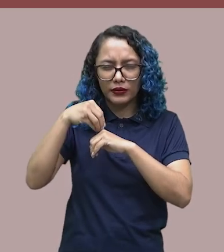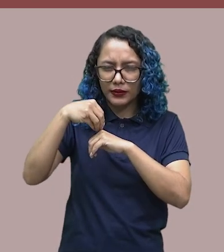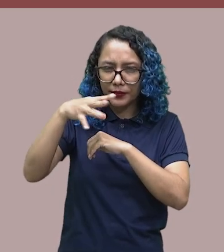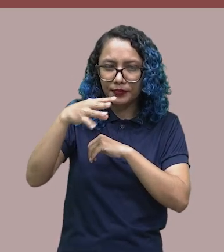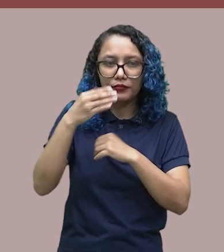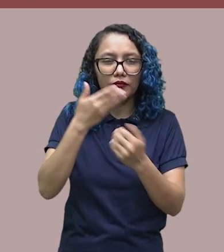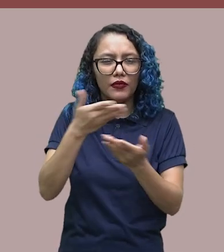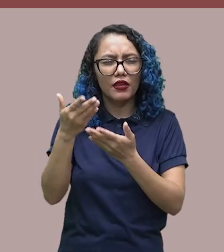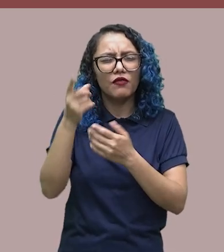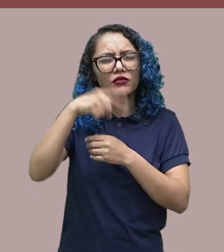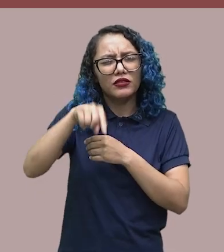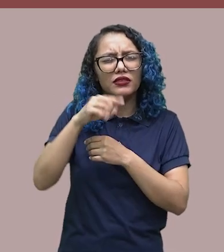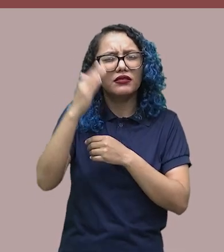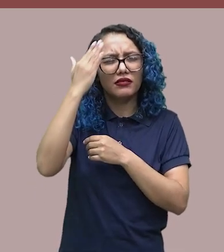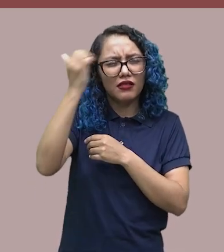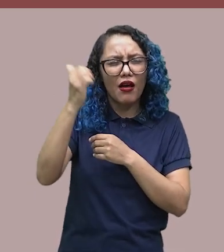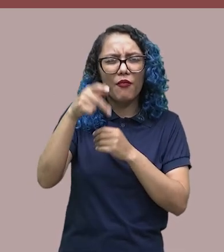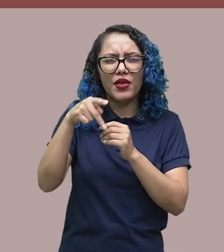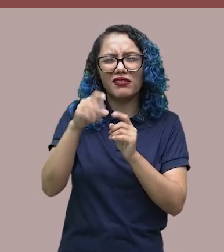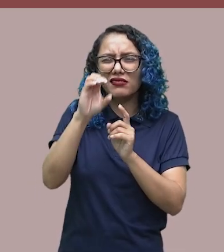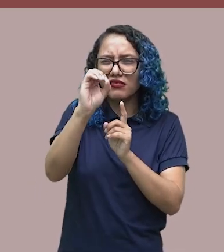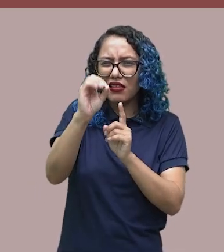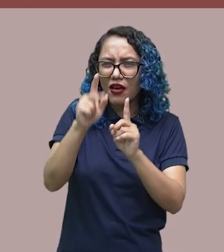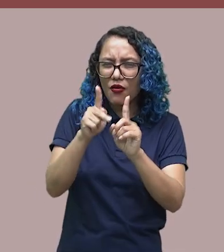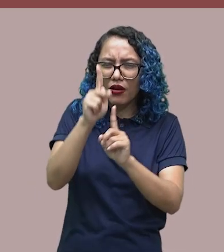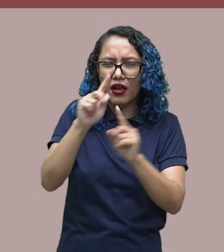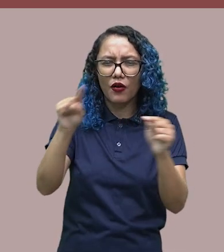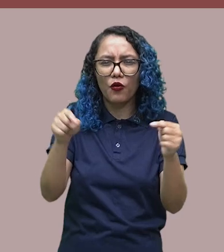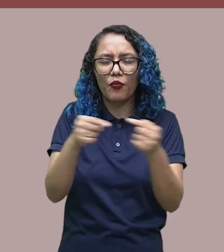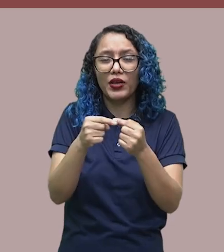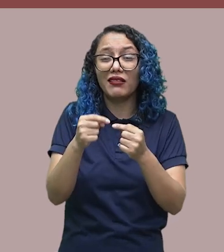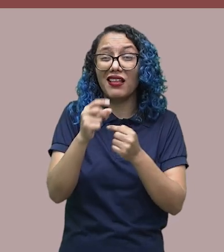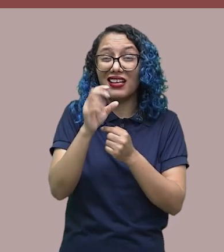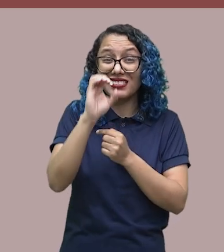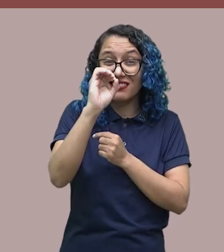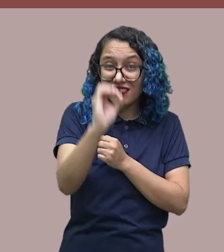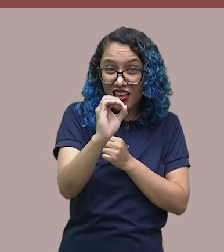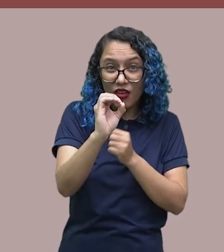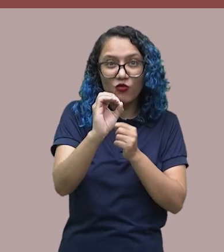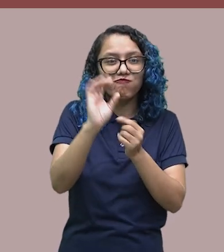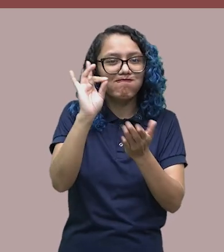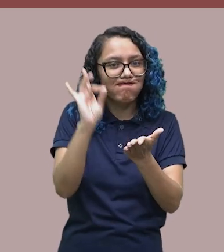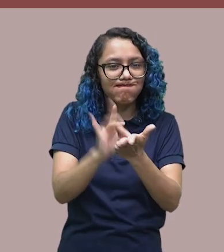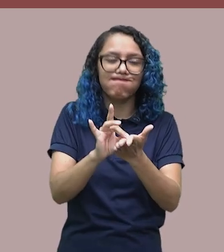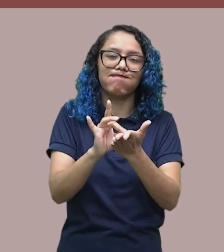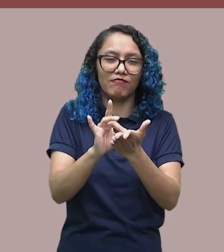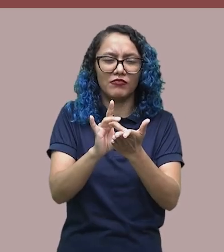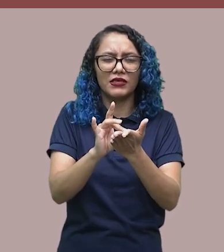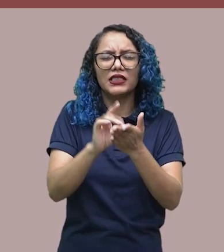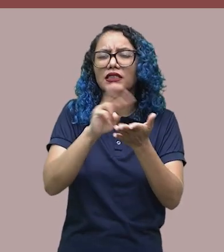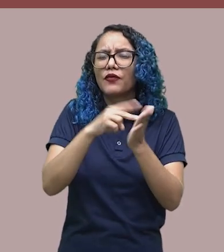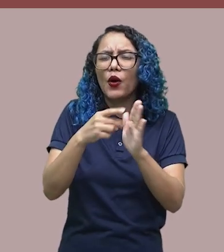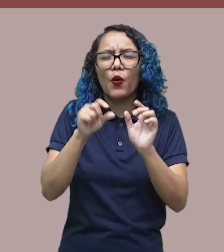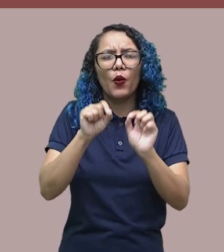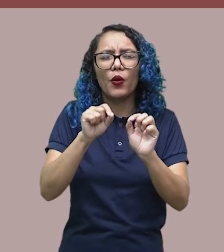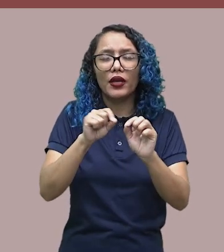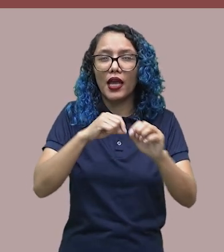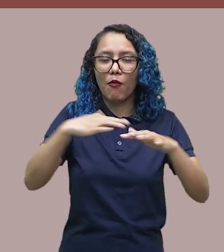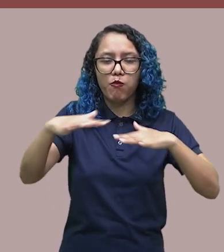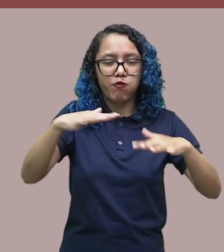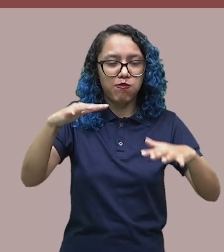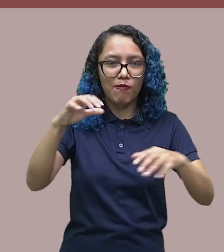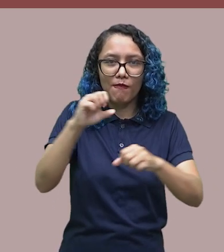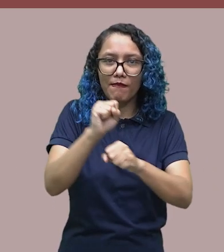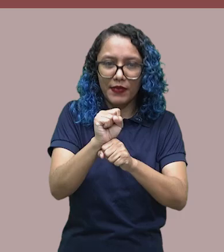Curiosidade: sabia que 0 Kelvin é o equivalente ao zero absoluto, onde, teoricamente, toda agitação molecular